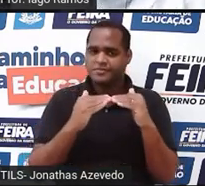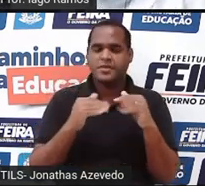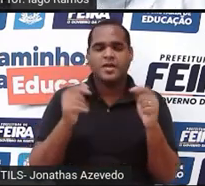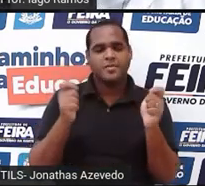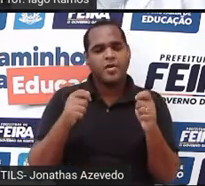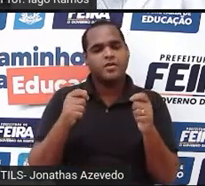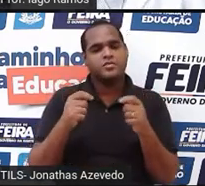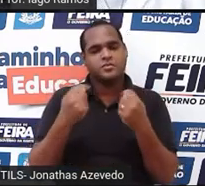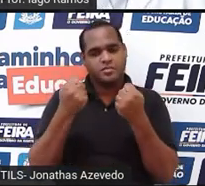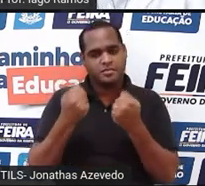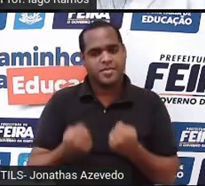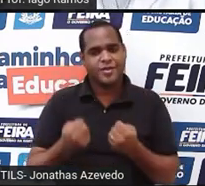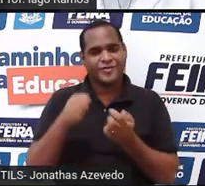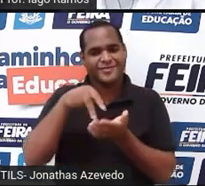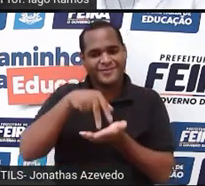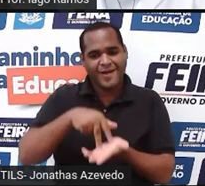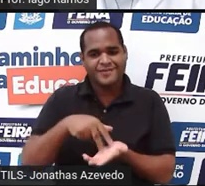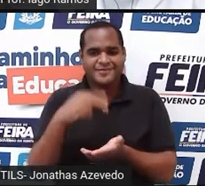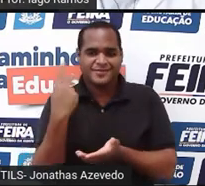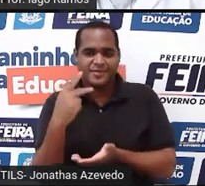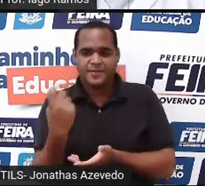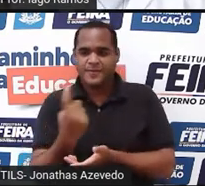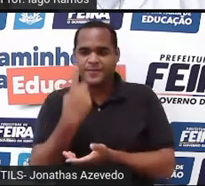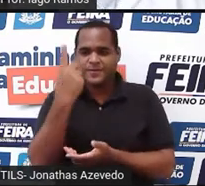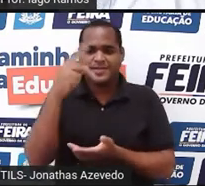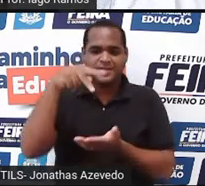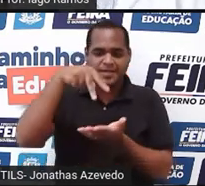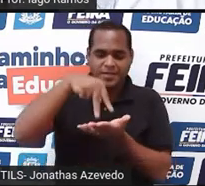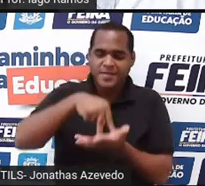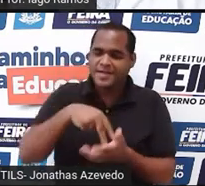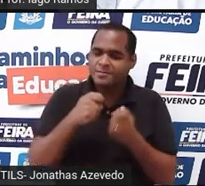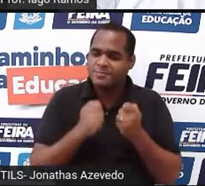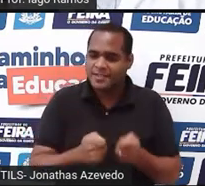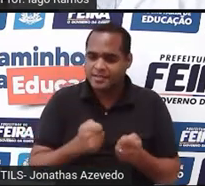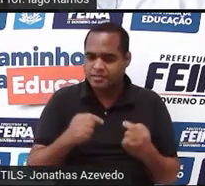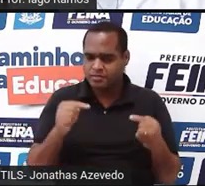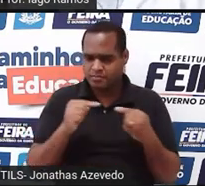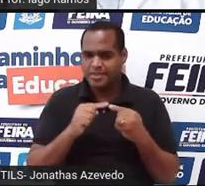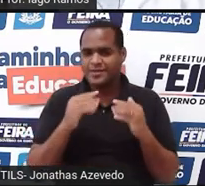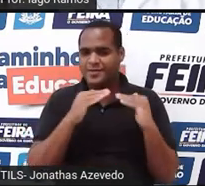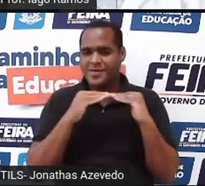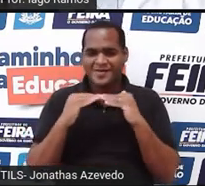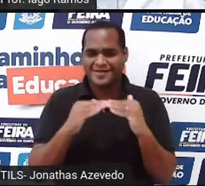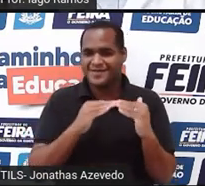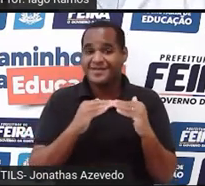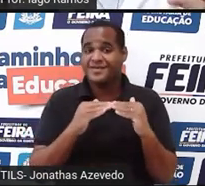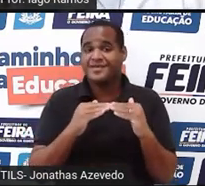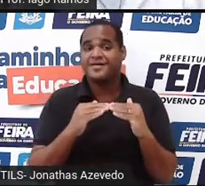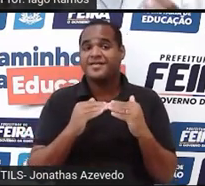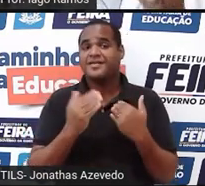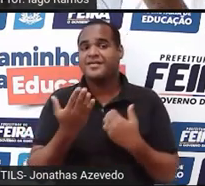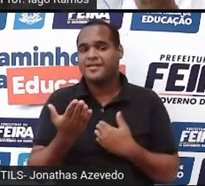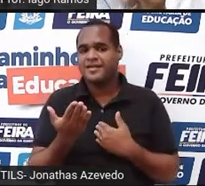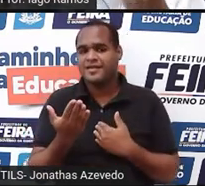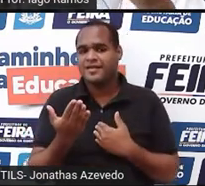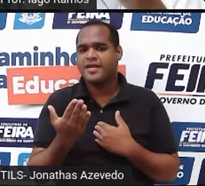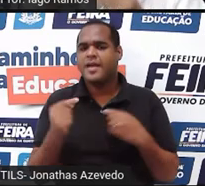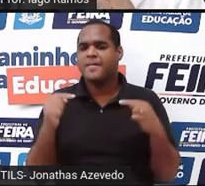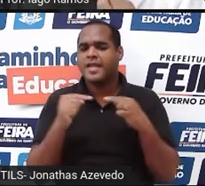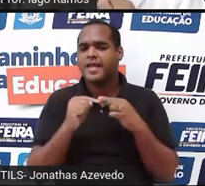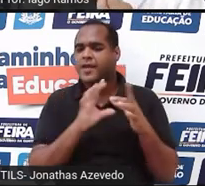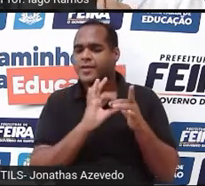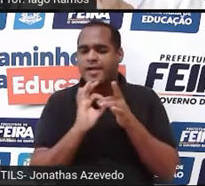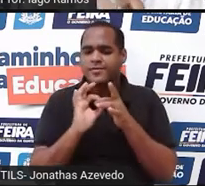de peso Tá bom então a sua altura e o seu peso são grandezas proporcionais ela se